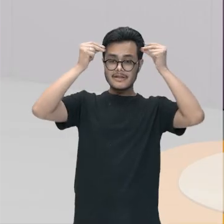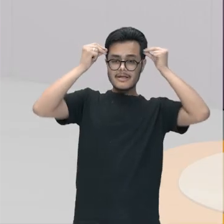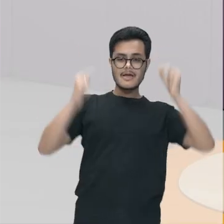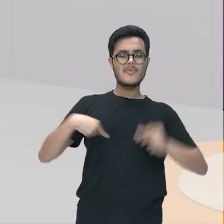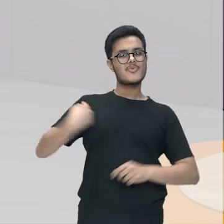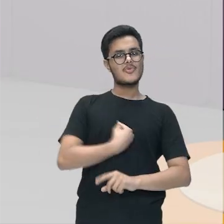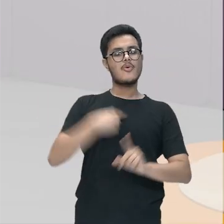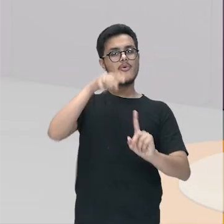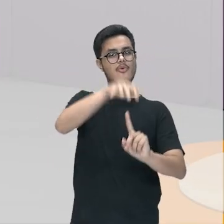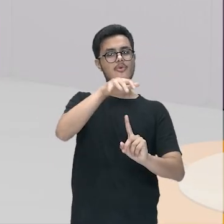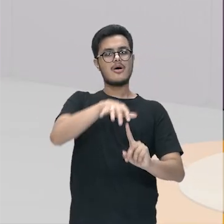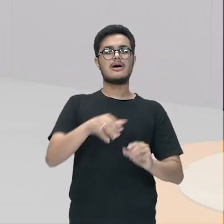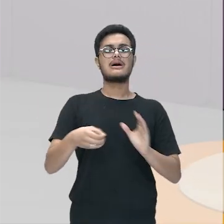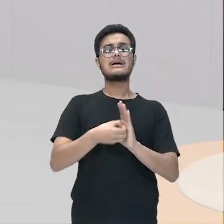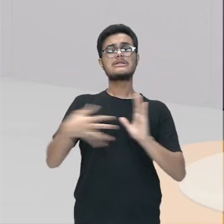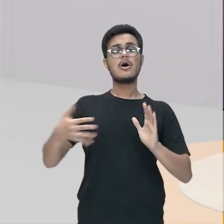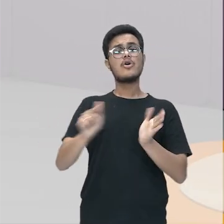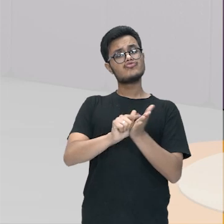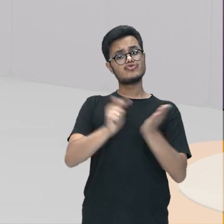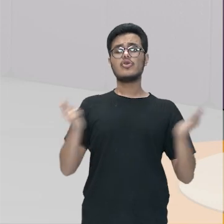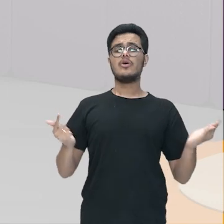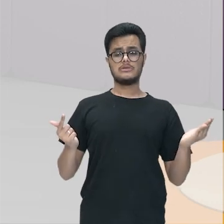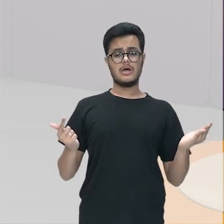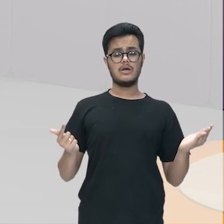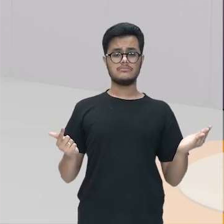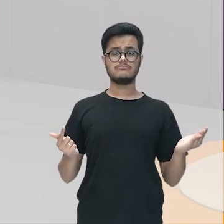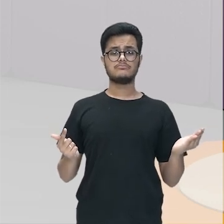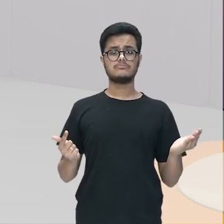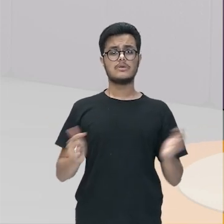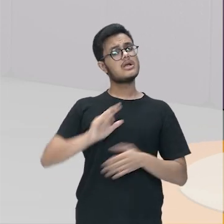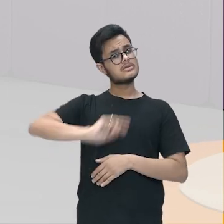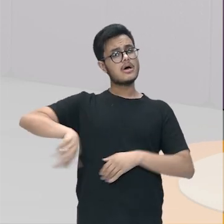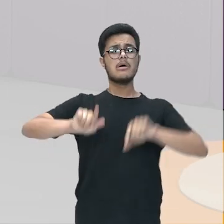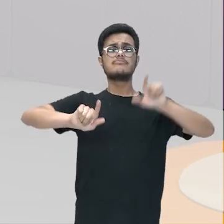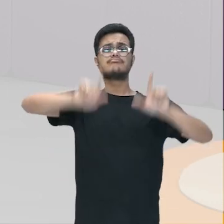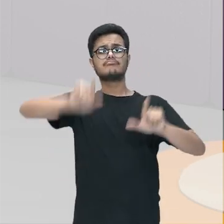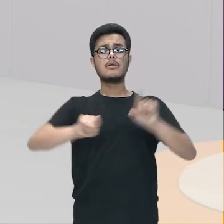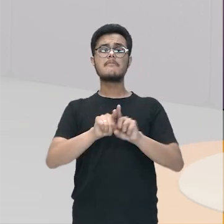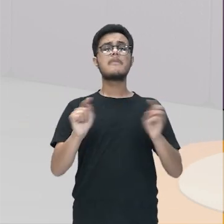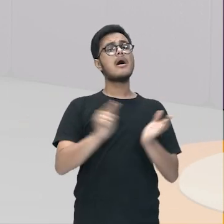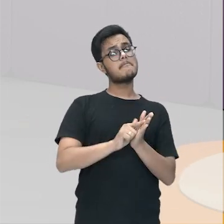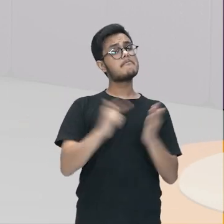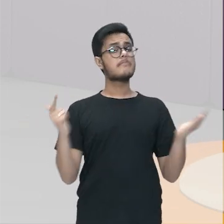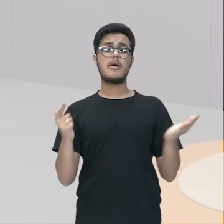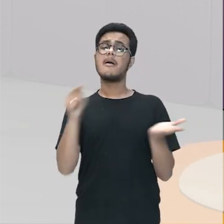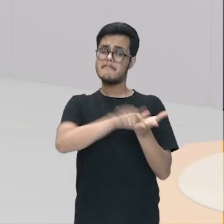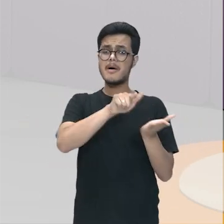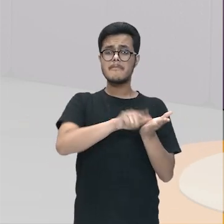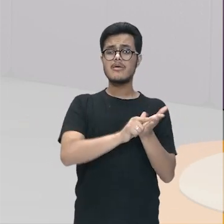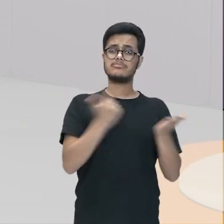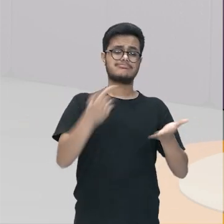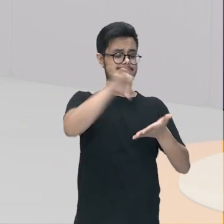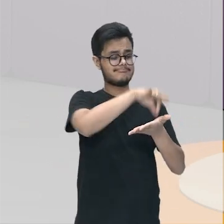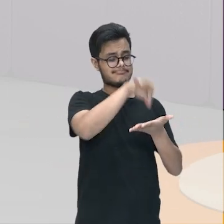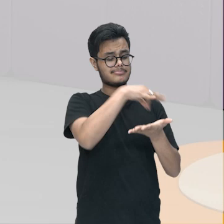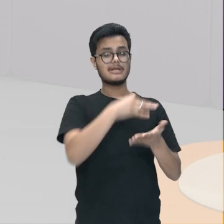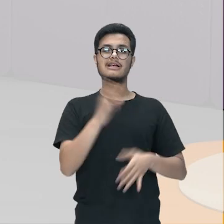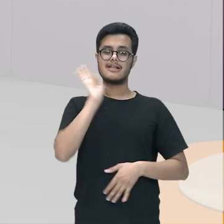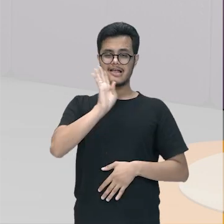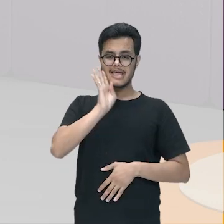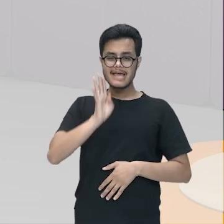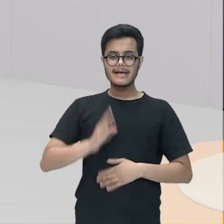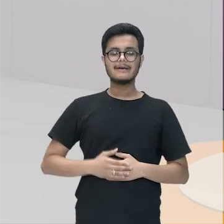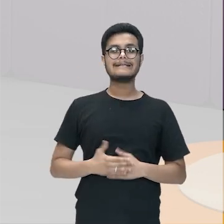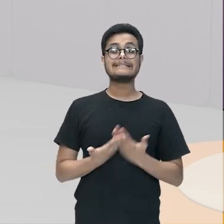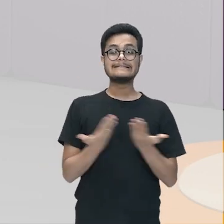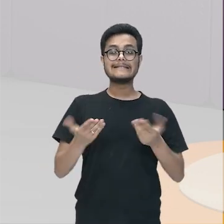né, na nossa civilização. Temos jornais, né, temos não só televisionados, mas temos jornais escritos. Que legal, não é